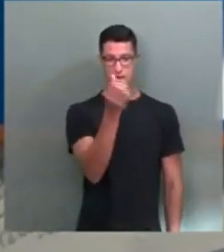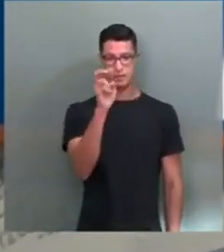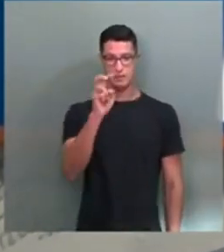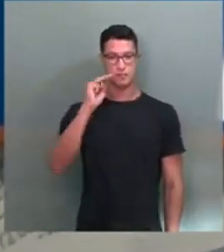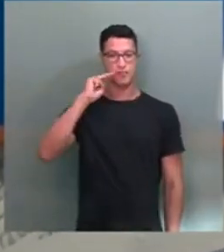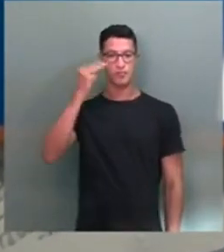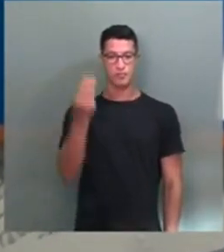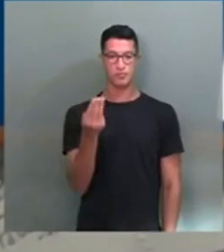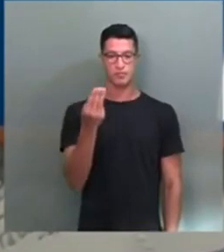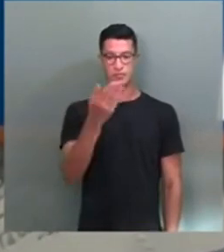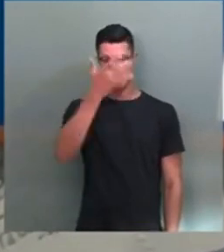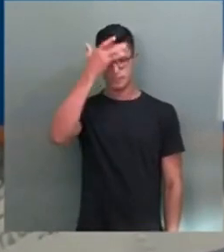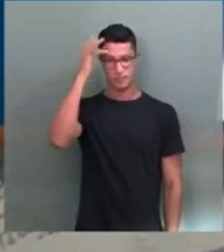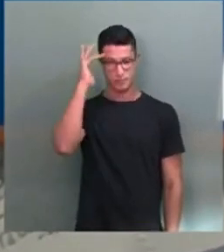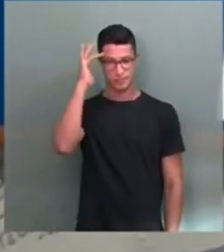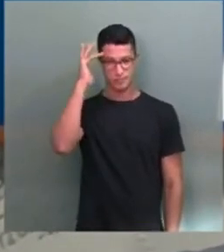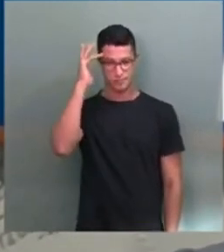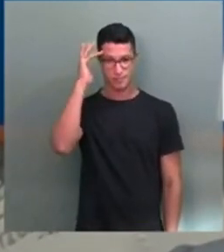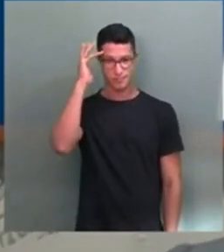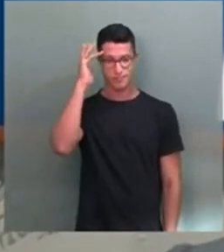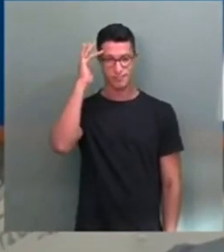milhões de pessoas.